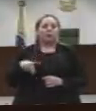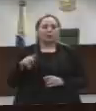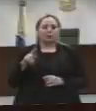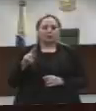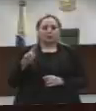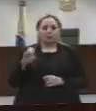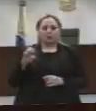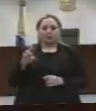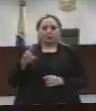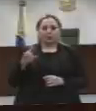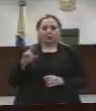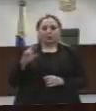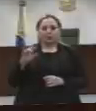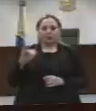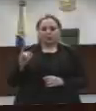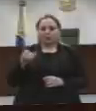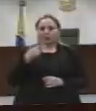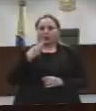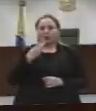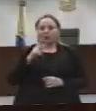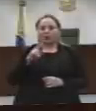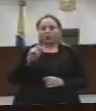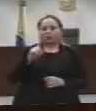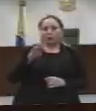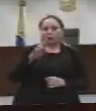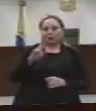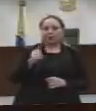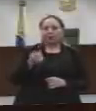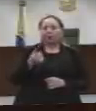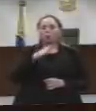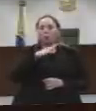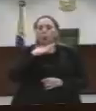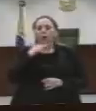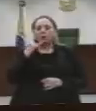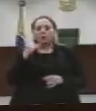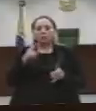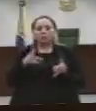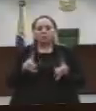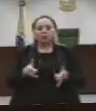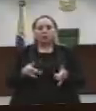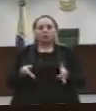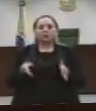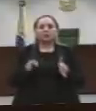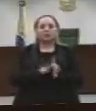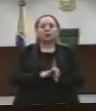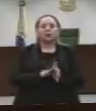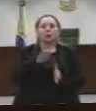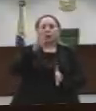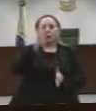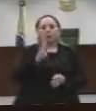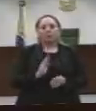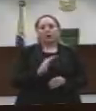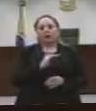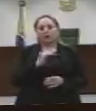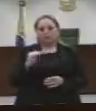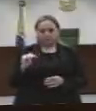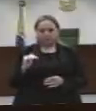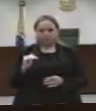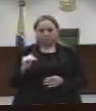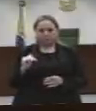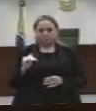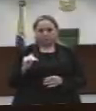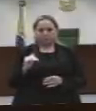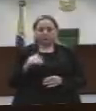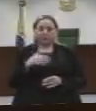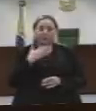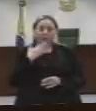disse que o volter estava no seu leito de morte E então veio um padre já para lhe dar a Extrema unção e pediu que